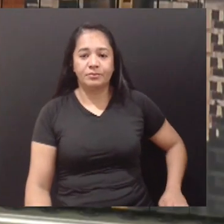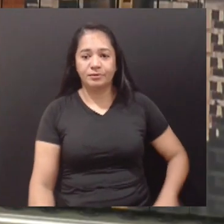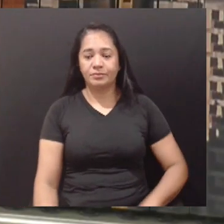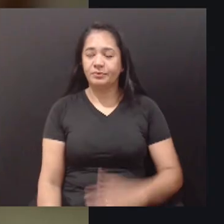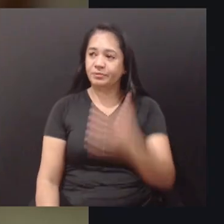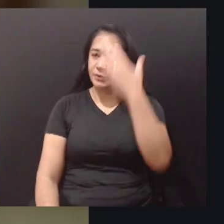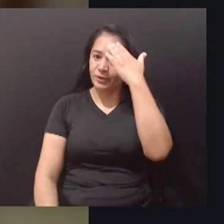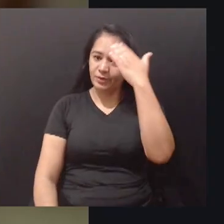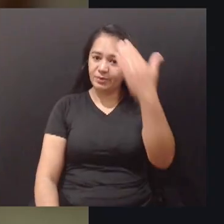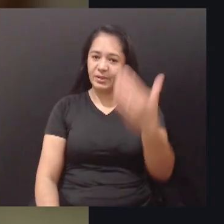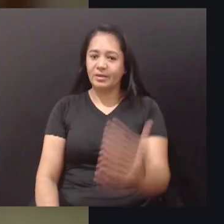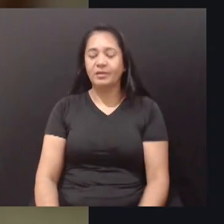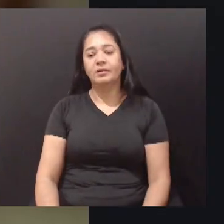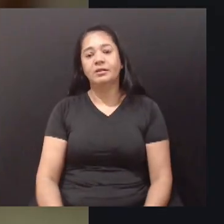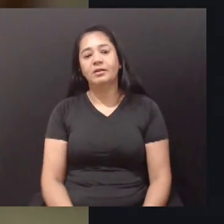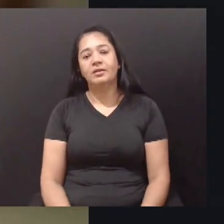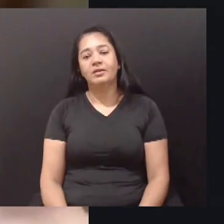obrigada.